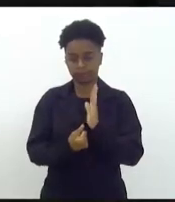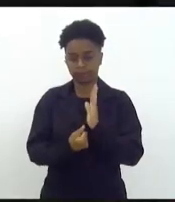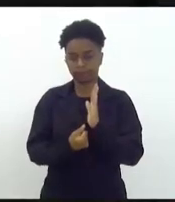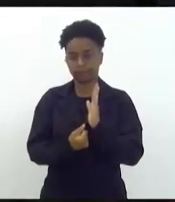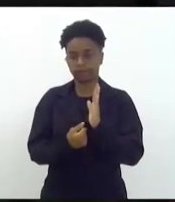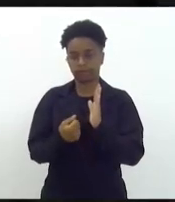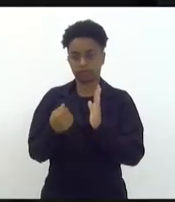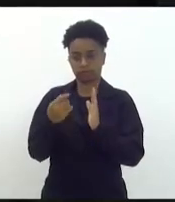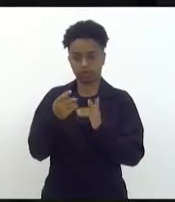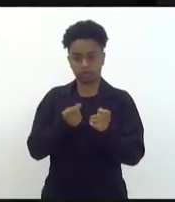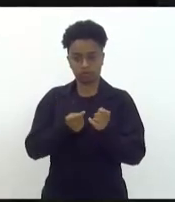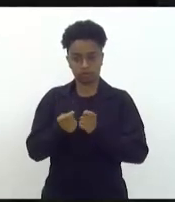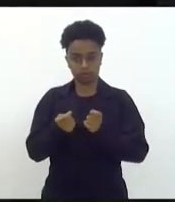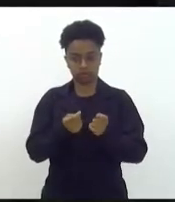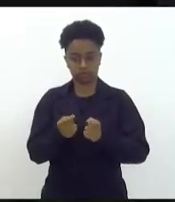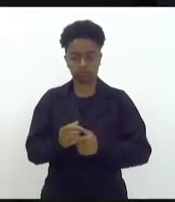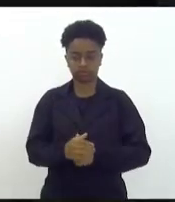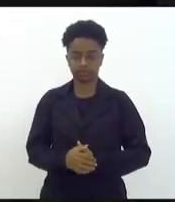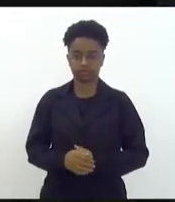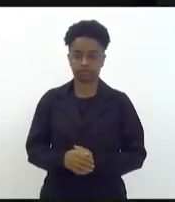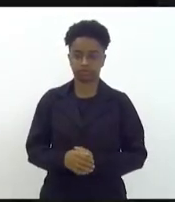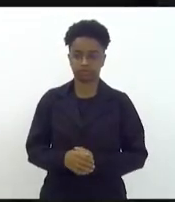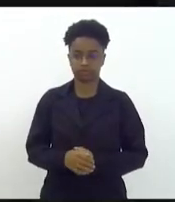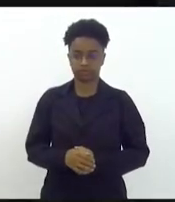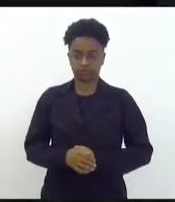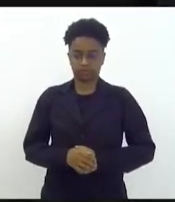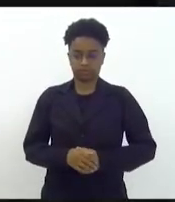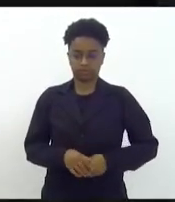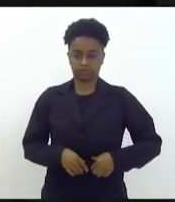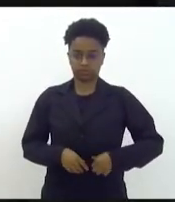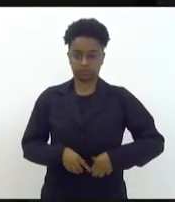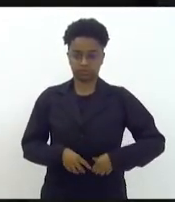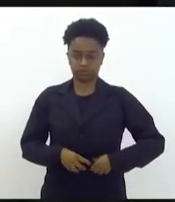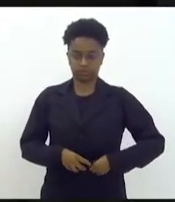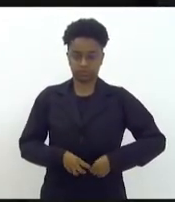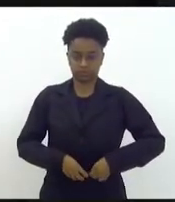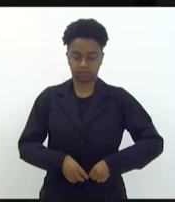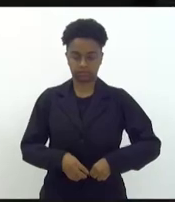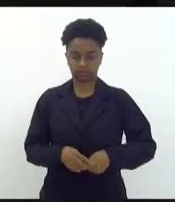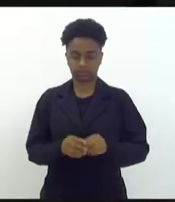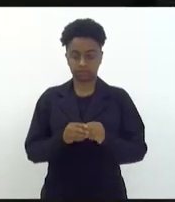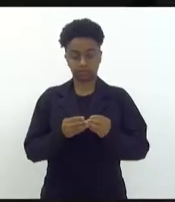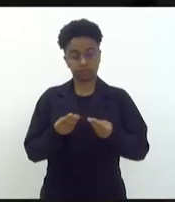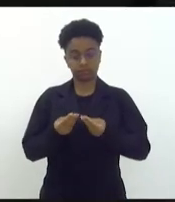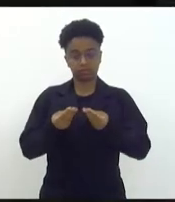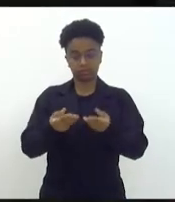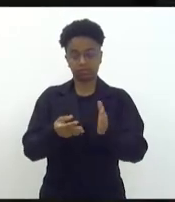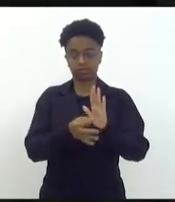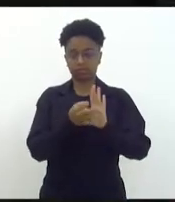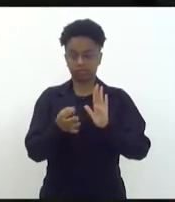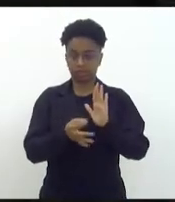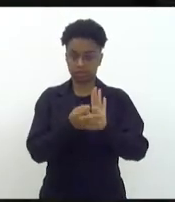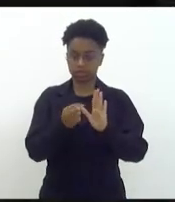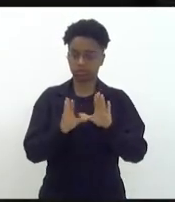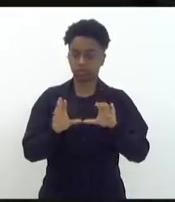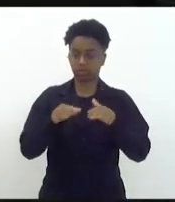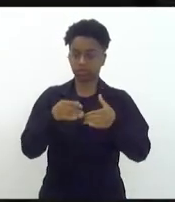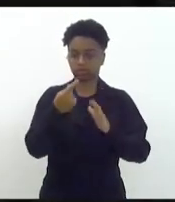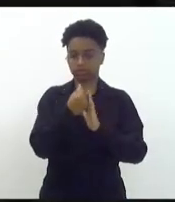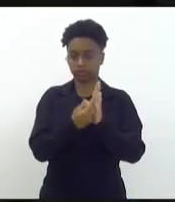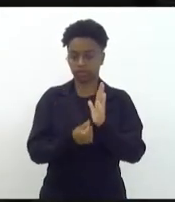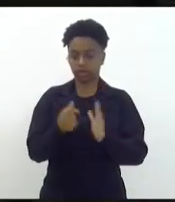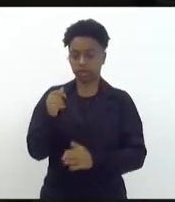financeira e controle para emitir parecer pela comissão de orçamento e Finanças Deputado Arthur